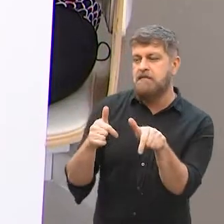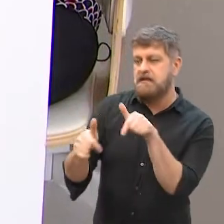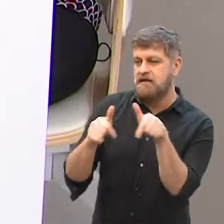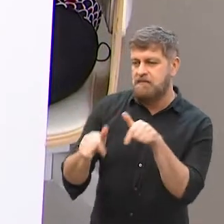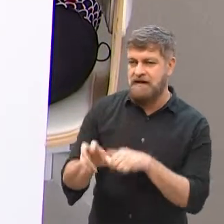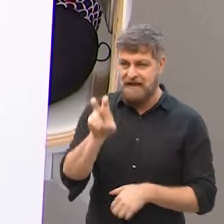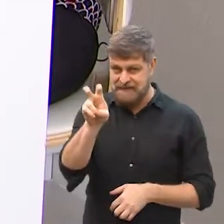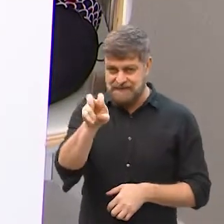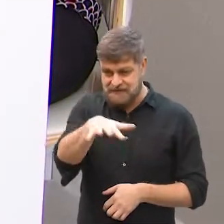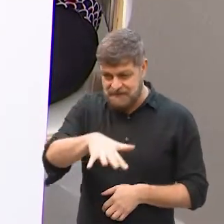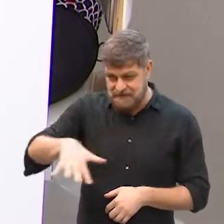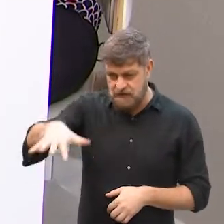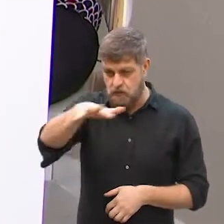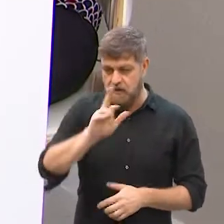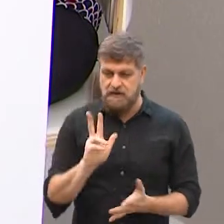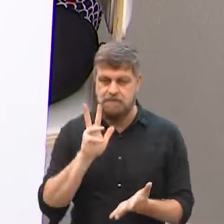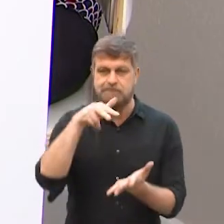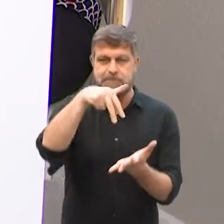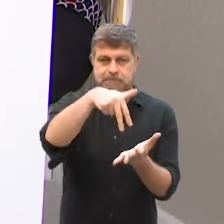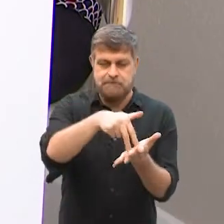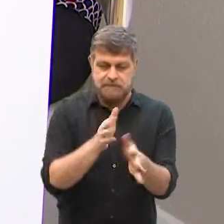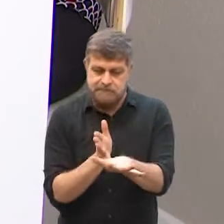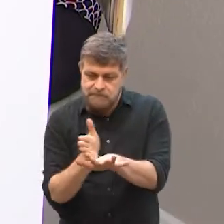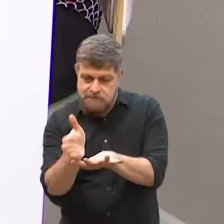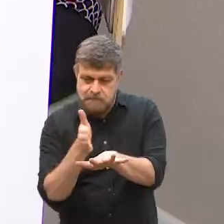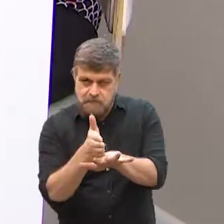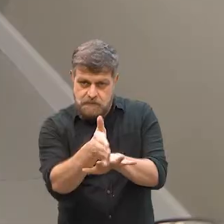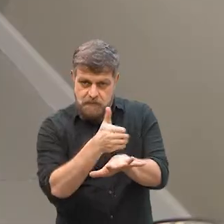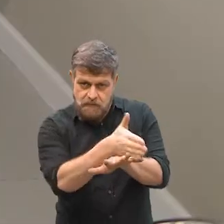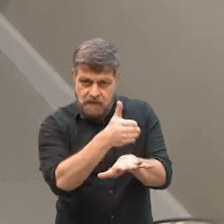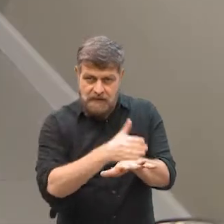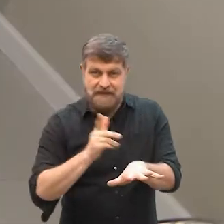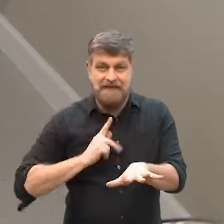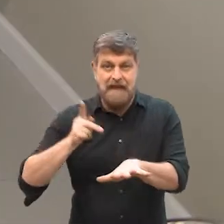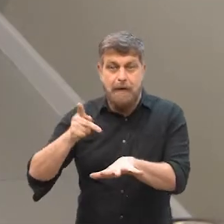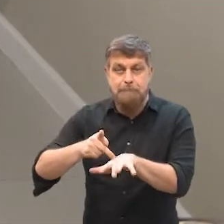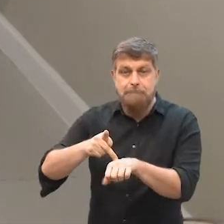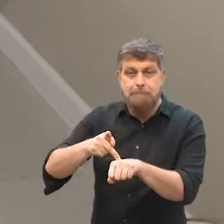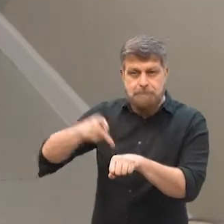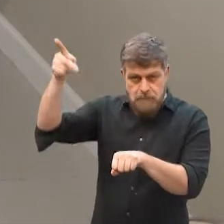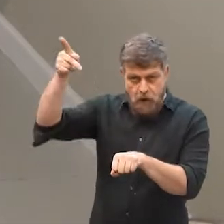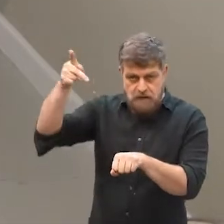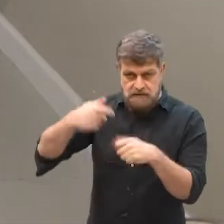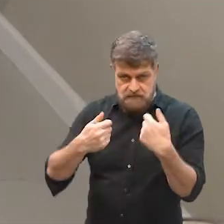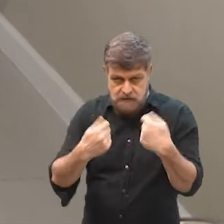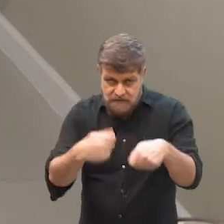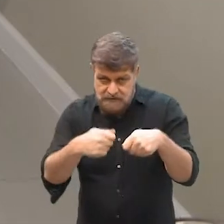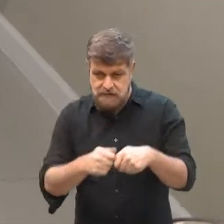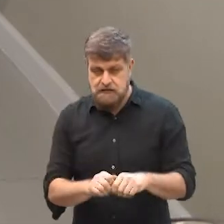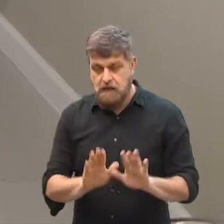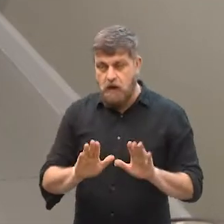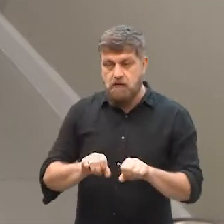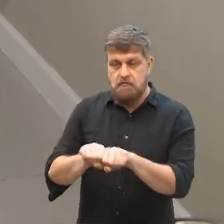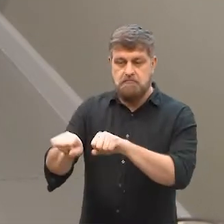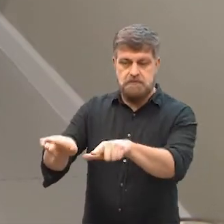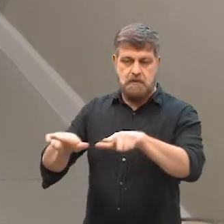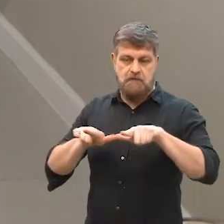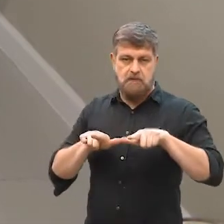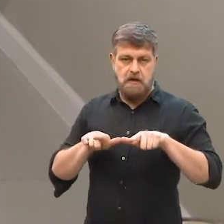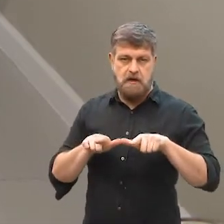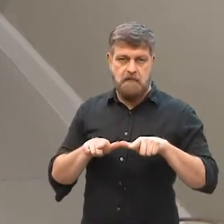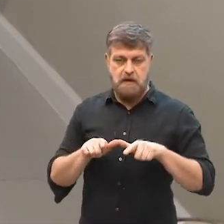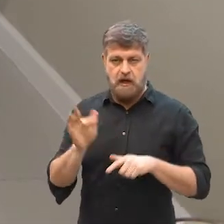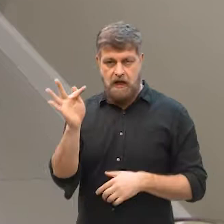são 5, né, em uma das vertentes, é necessário fazer essa especialização ou não? A partir do momento que você se forma